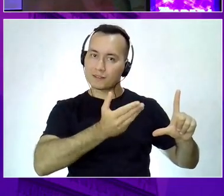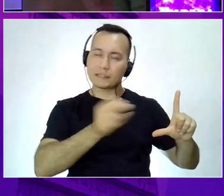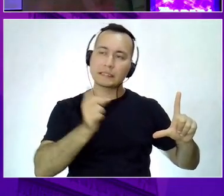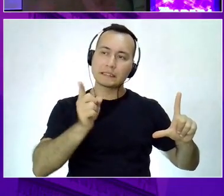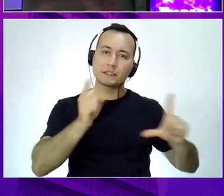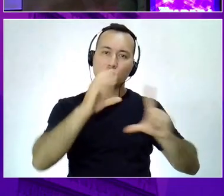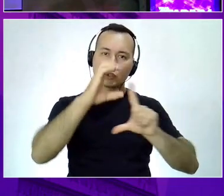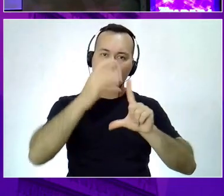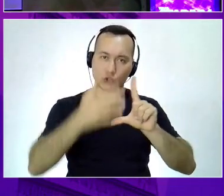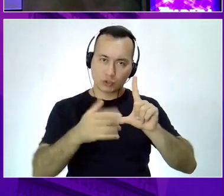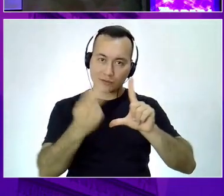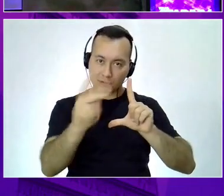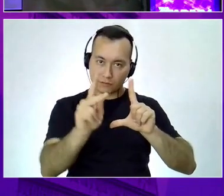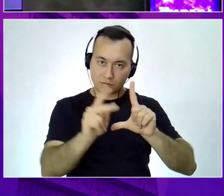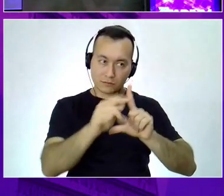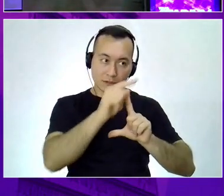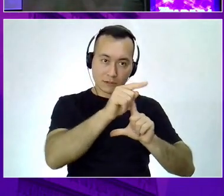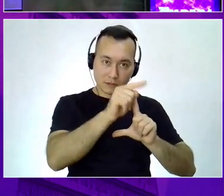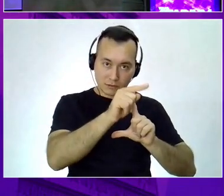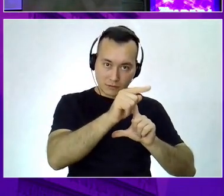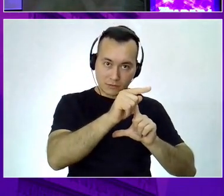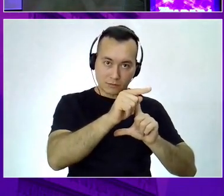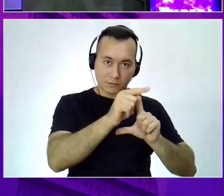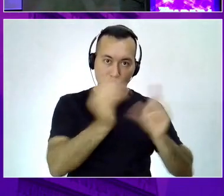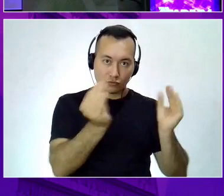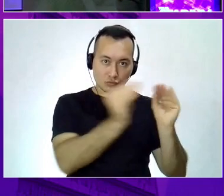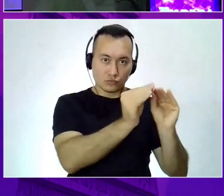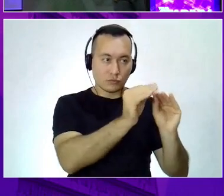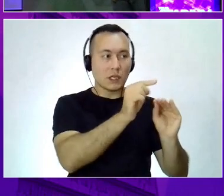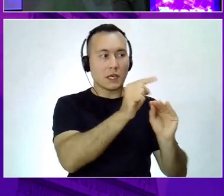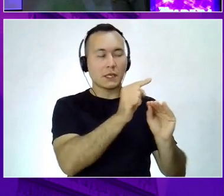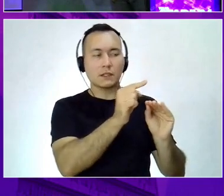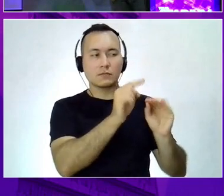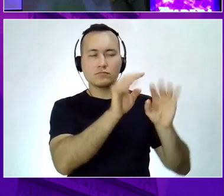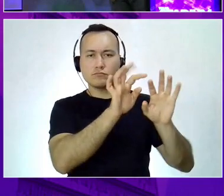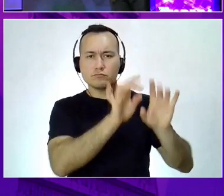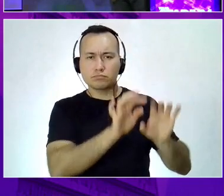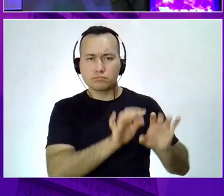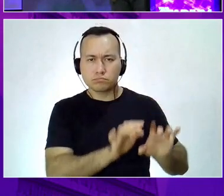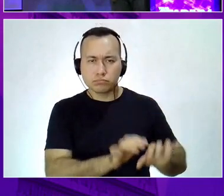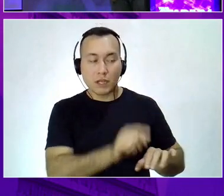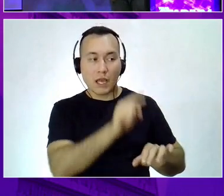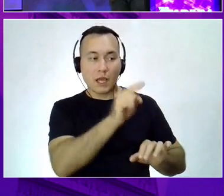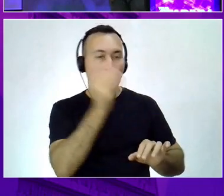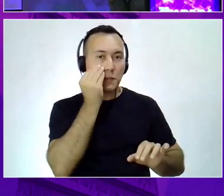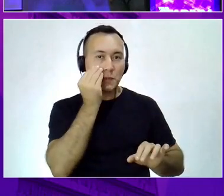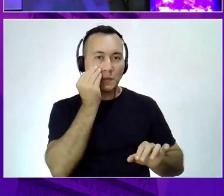facilita muito a questão dos automatizados. E muito obrigado.